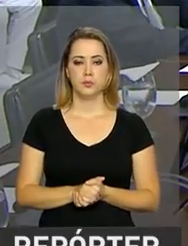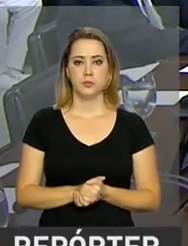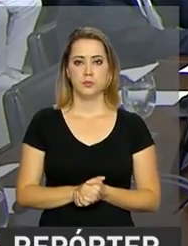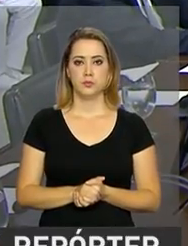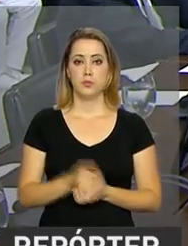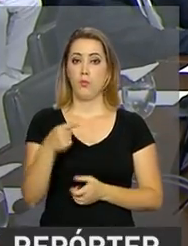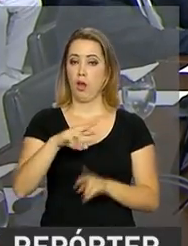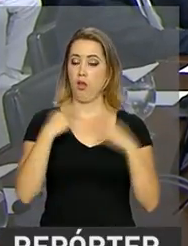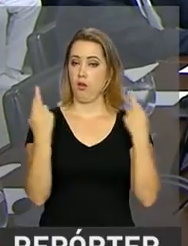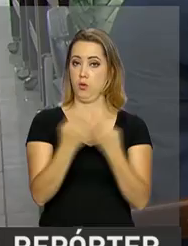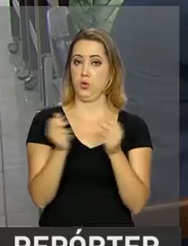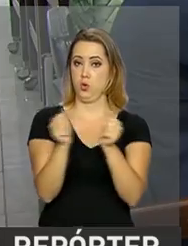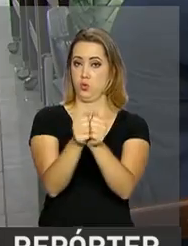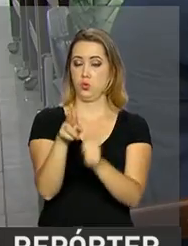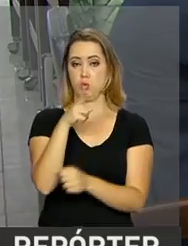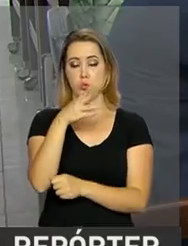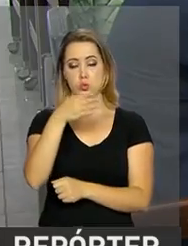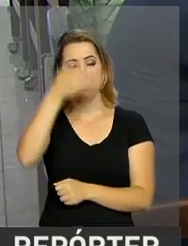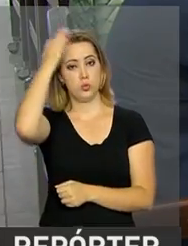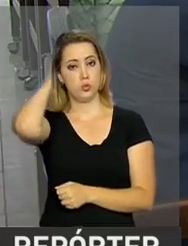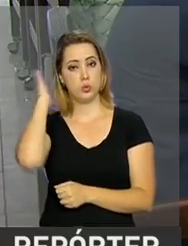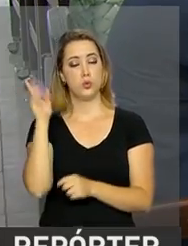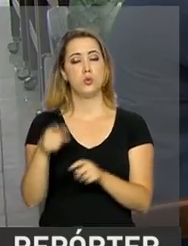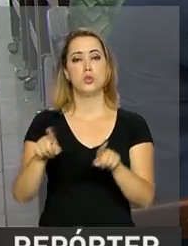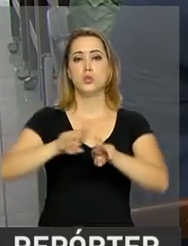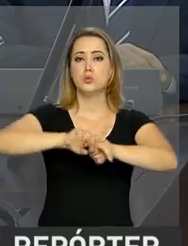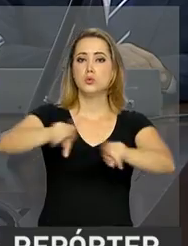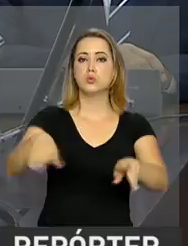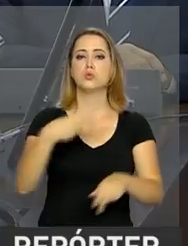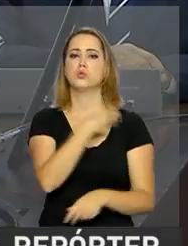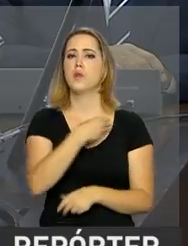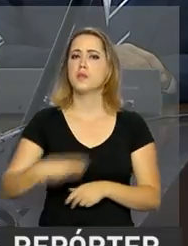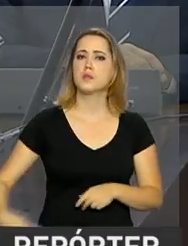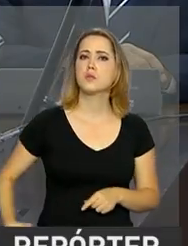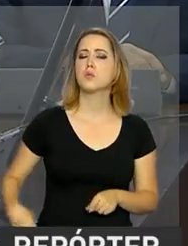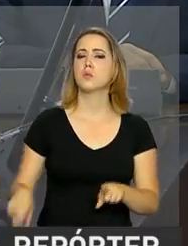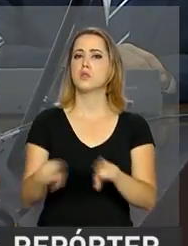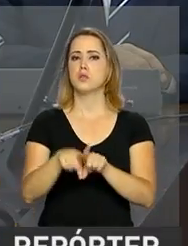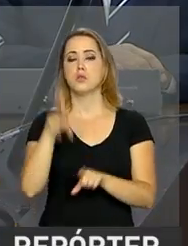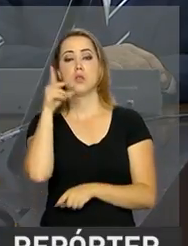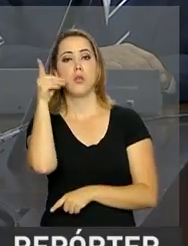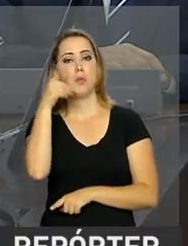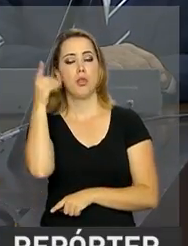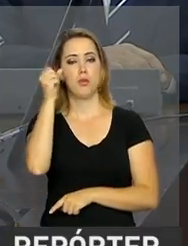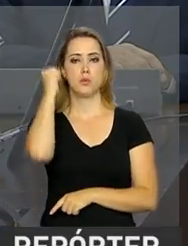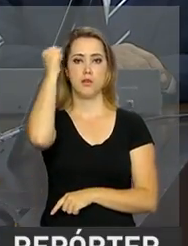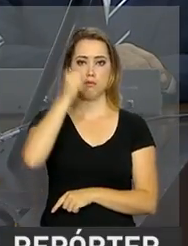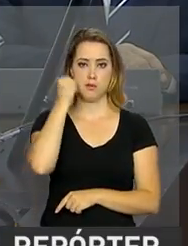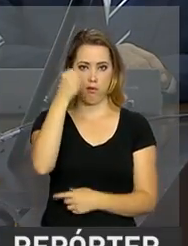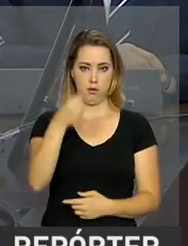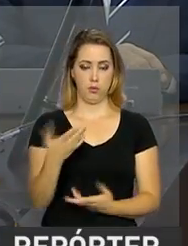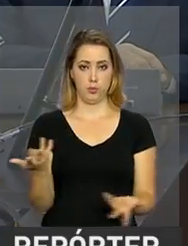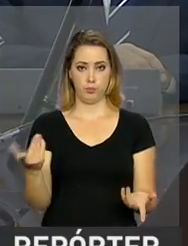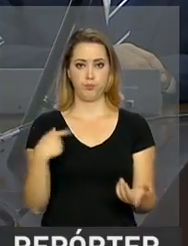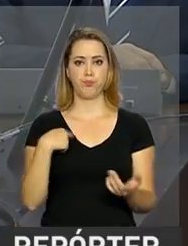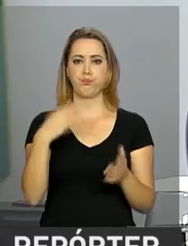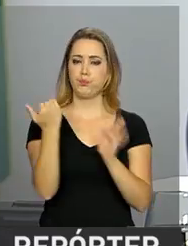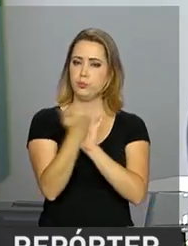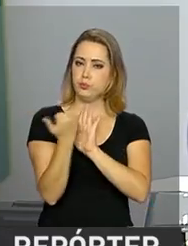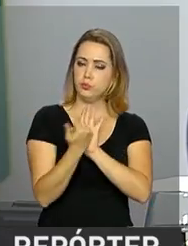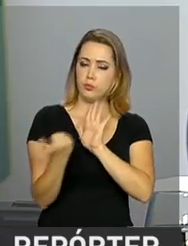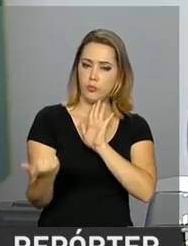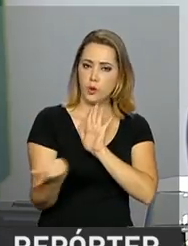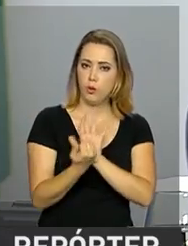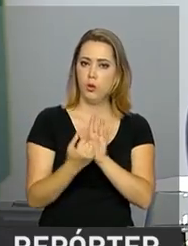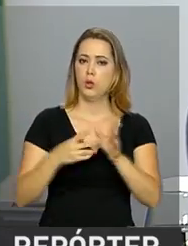participaram da reunião com o presidente ministros e parlamentares na abertura do encontro que discutiu um plano nacional de segurança pública